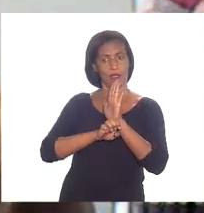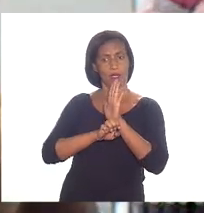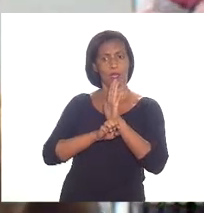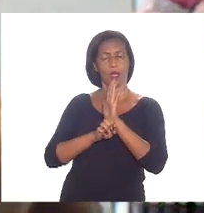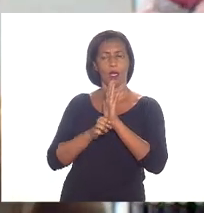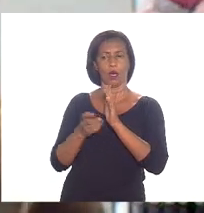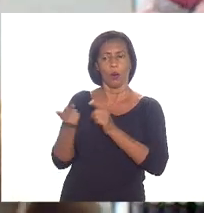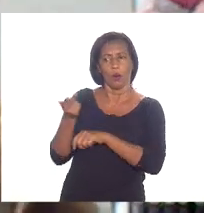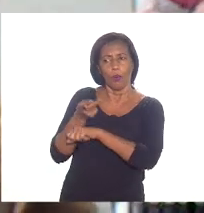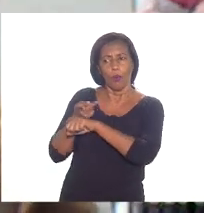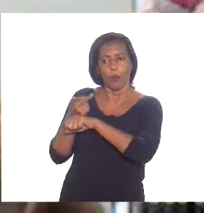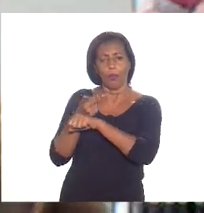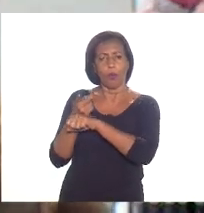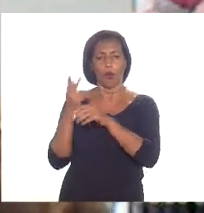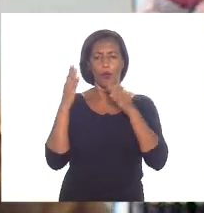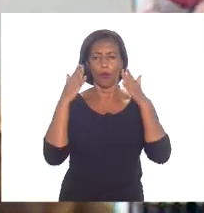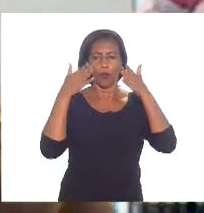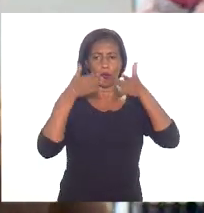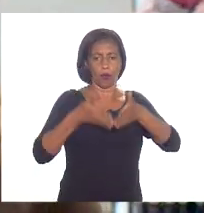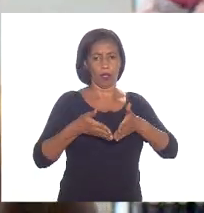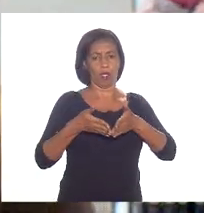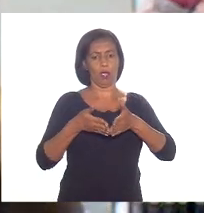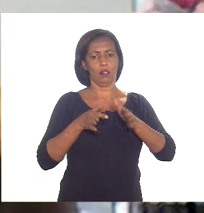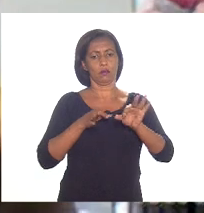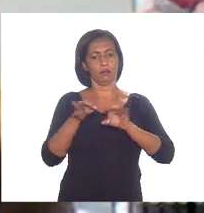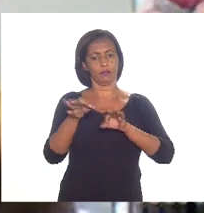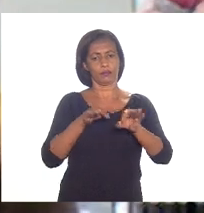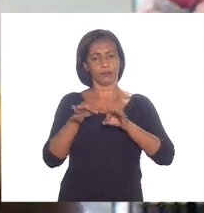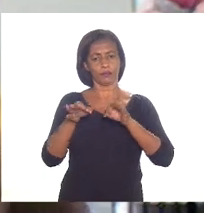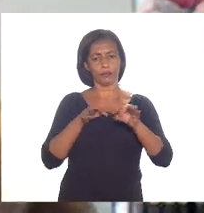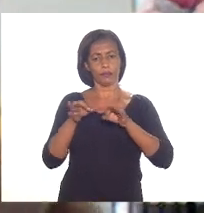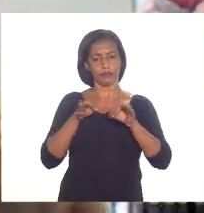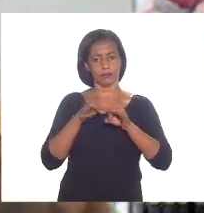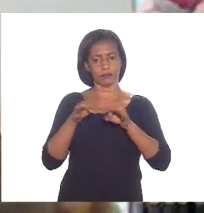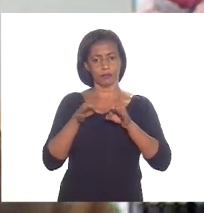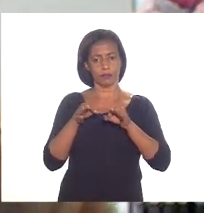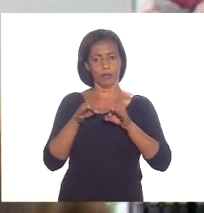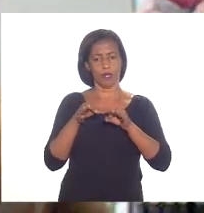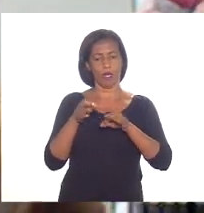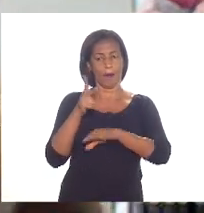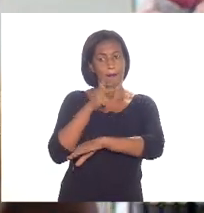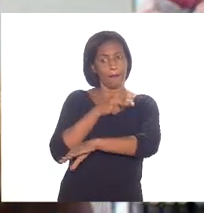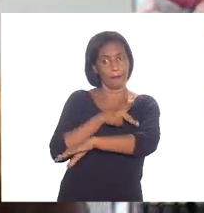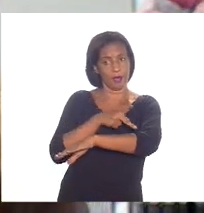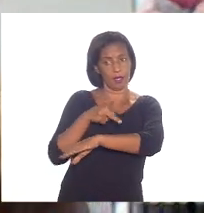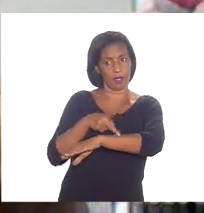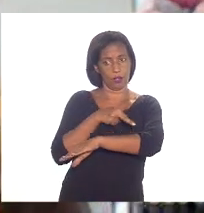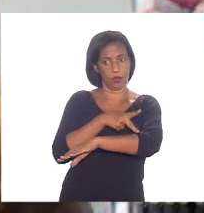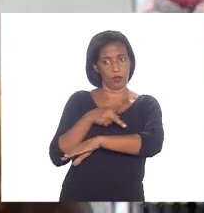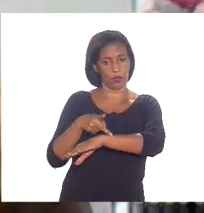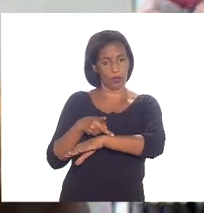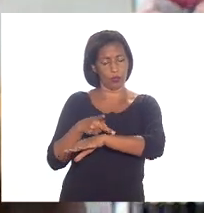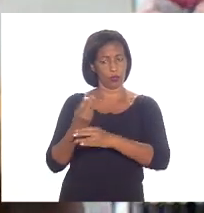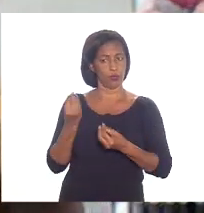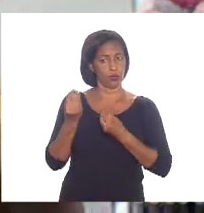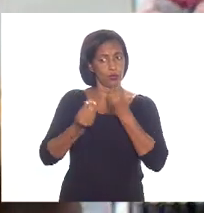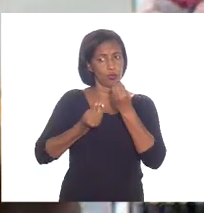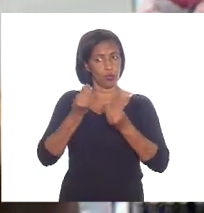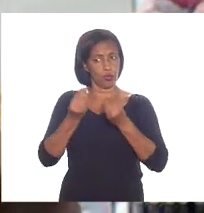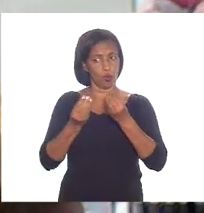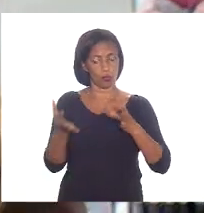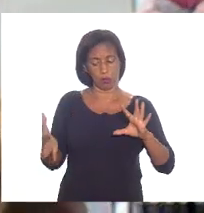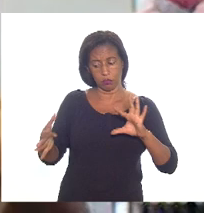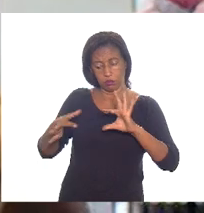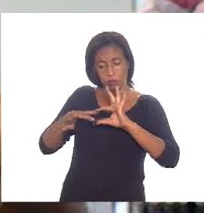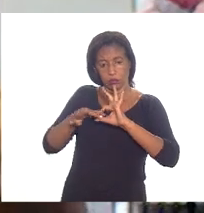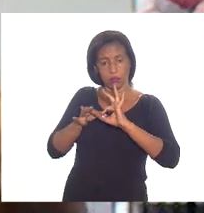de forma mais central ao programa a perspectiva pedagógica, né, de como isso tem que estar relacionado